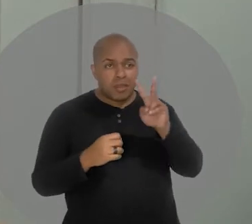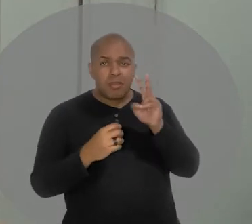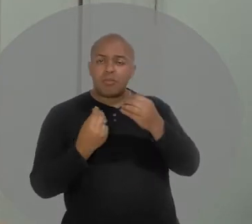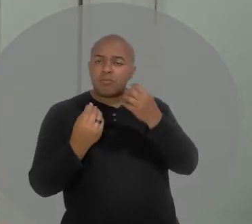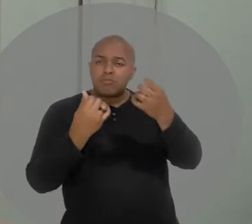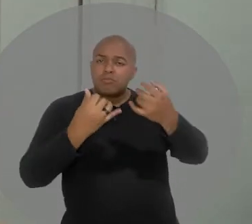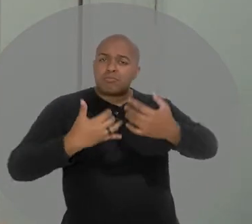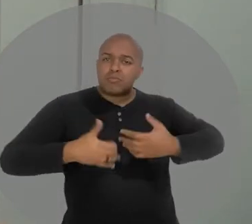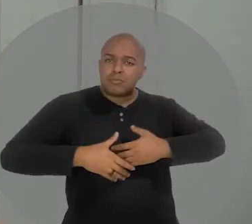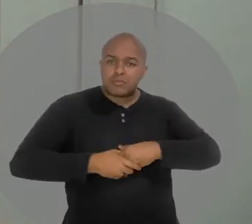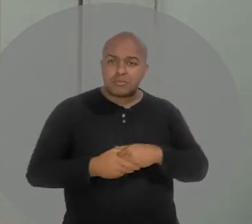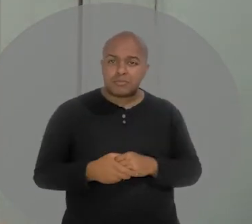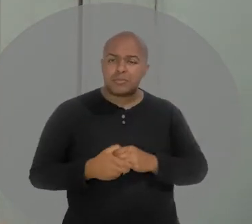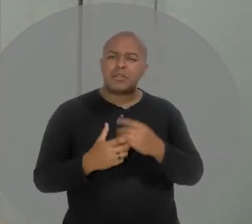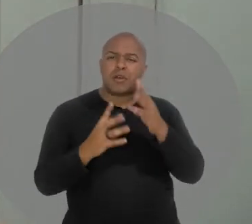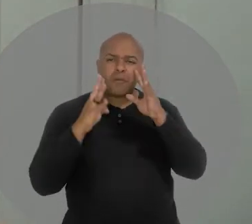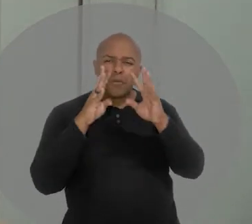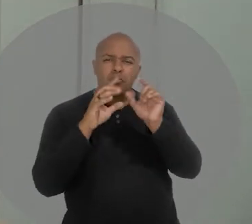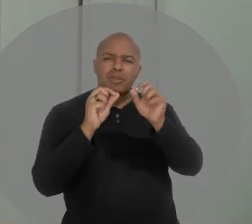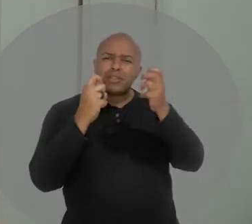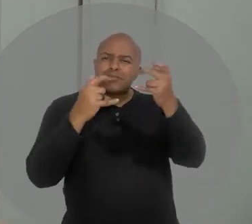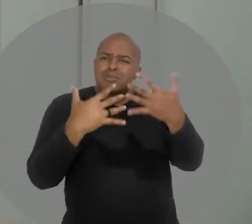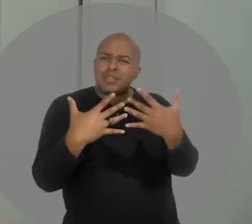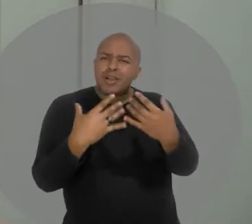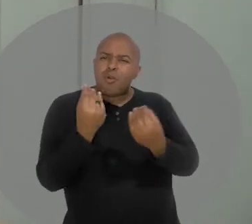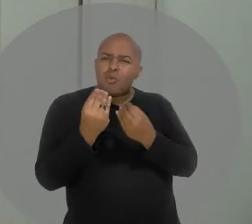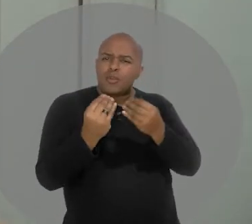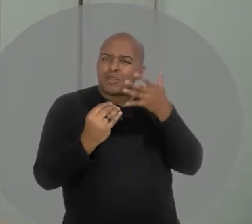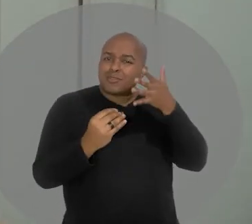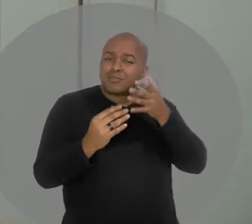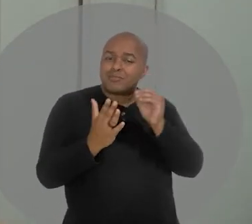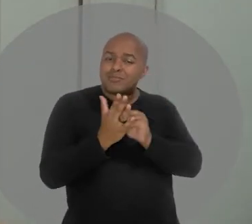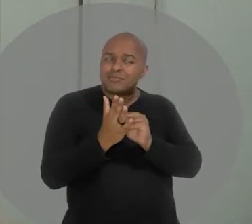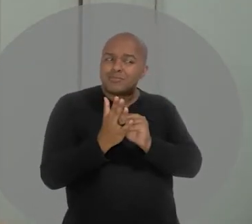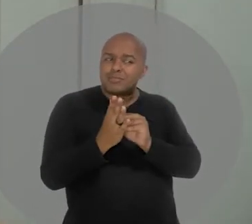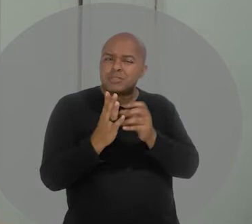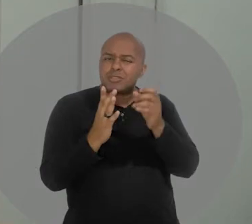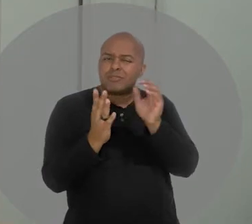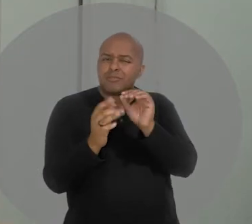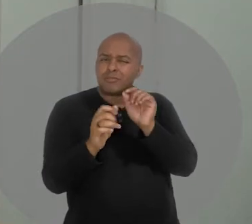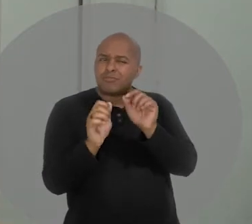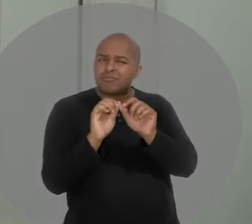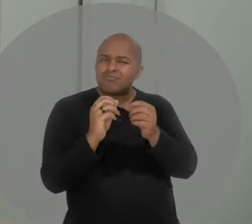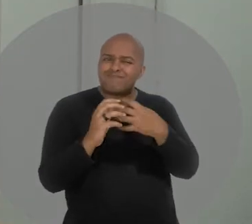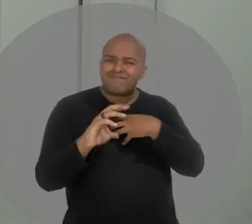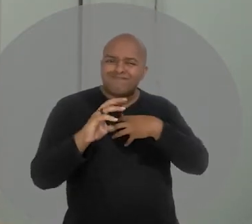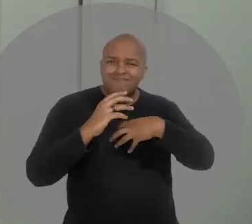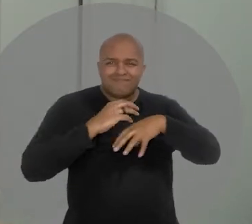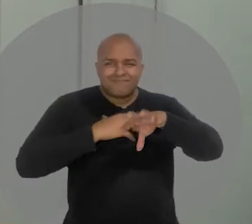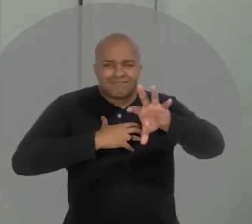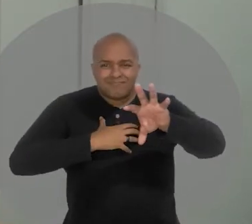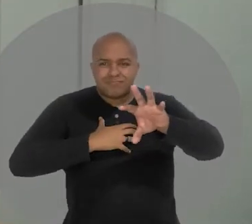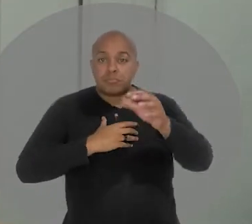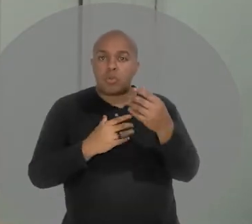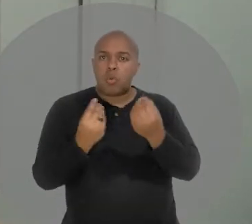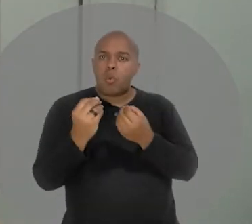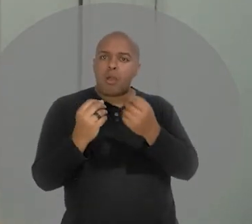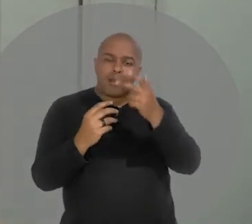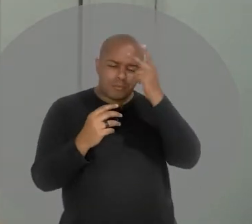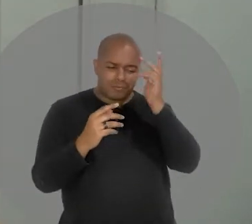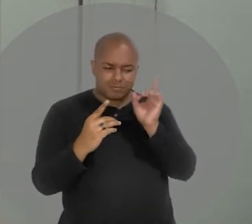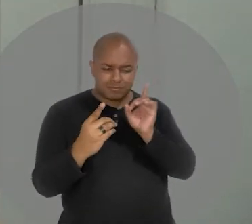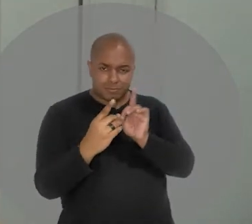né? Escutar o que ela tem a dizer. Fazer essa sensibilização com profissionais,